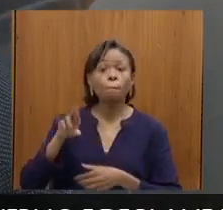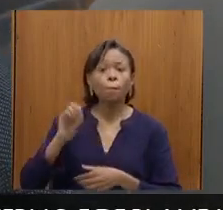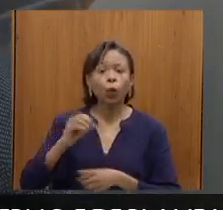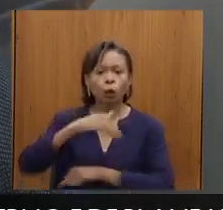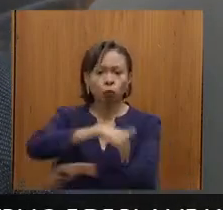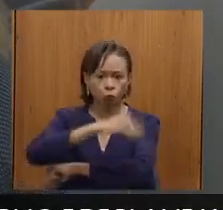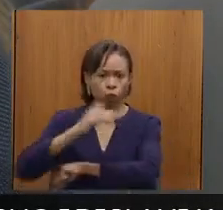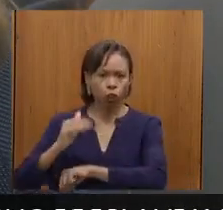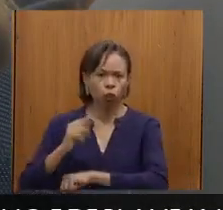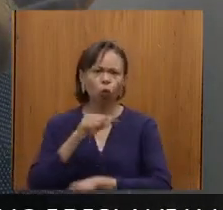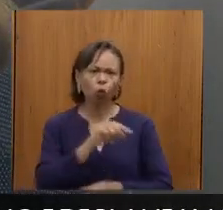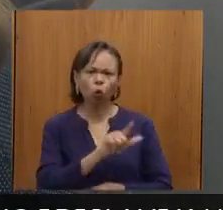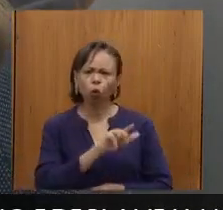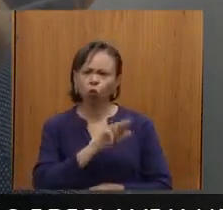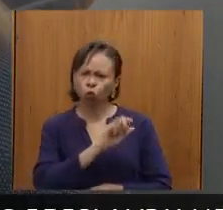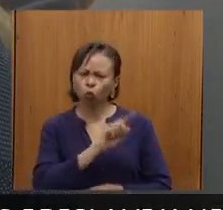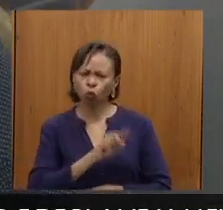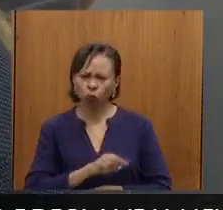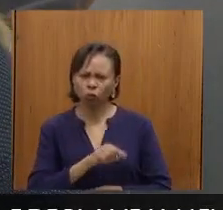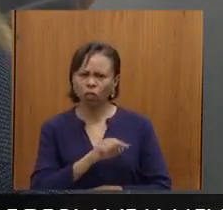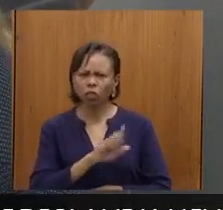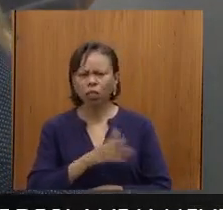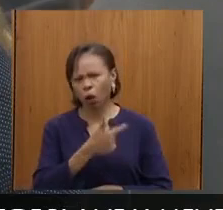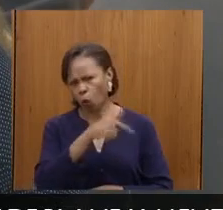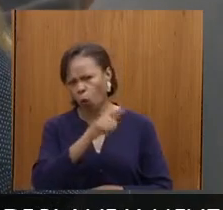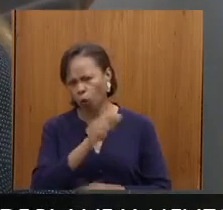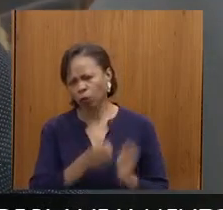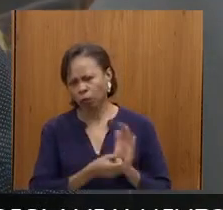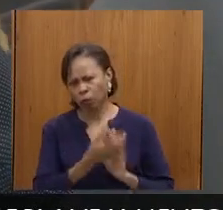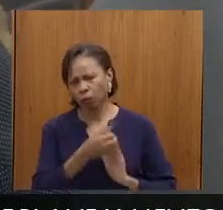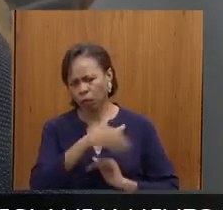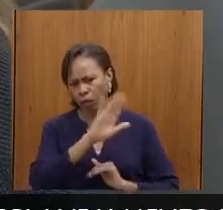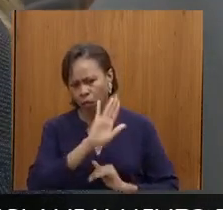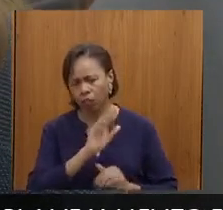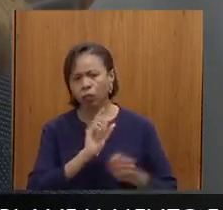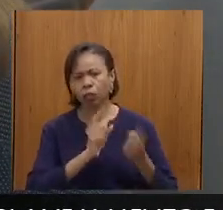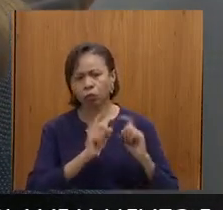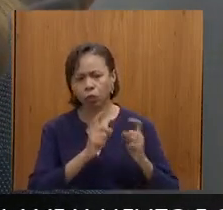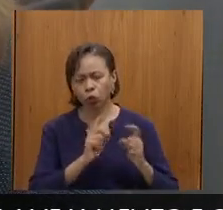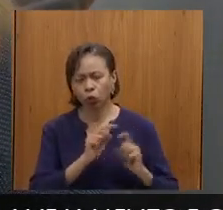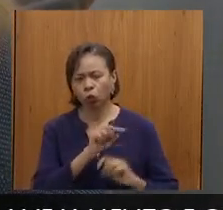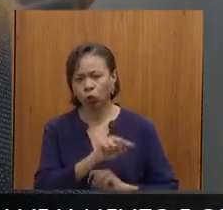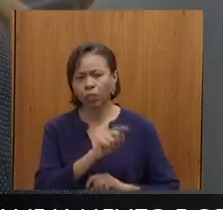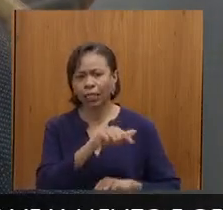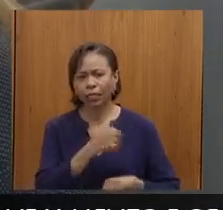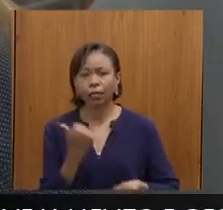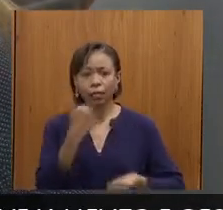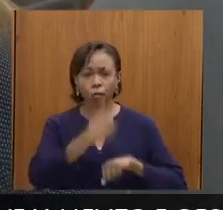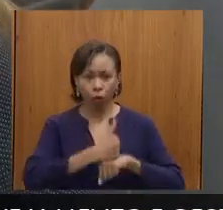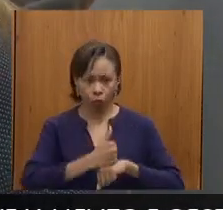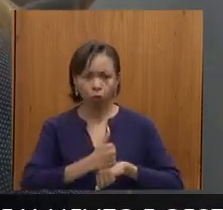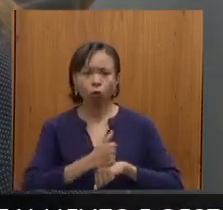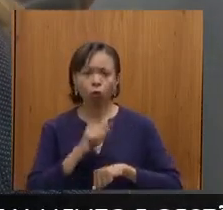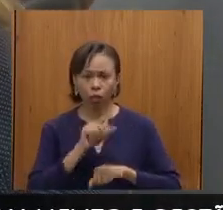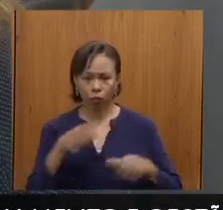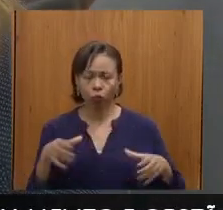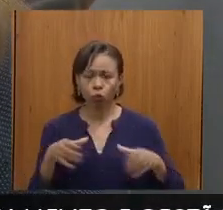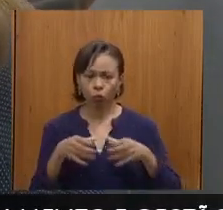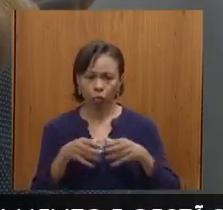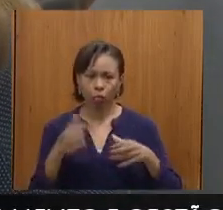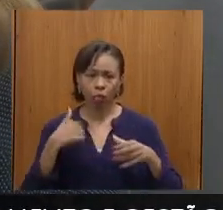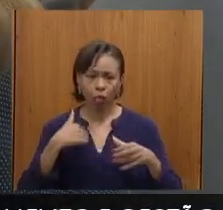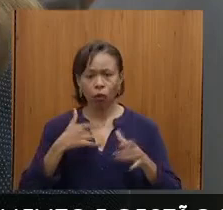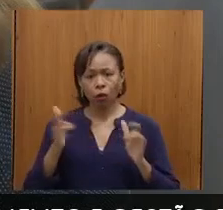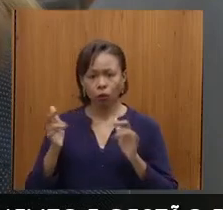Otávio tenha feito mais algum número de reuniões durante as discussões quando ele assumiu o meu lugar à frente do comitê, quando eu me